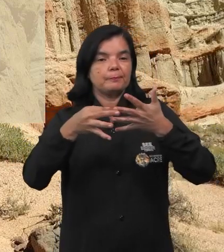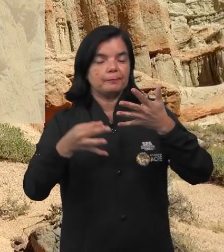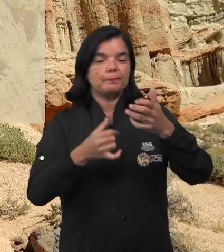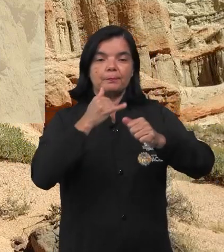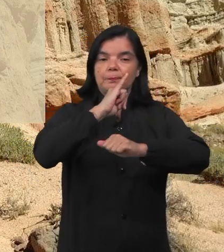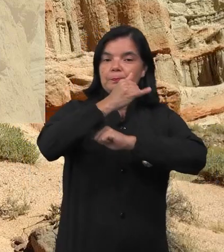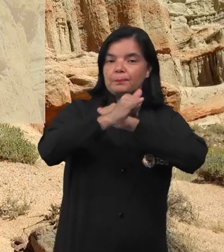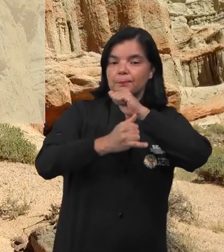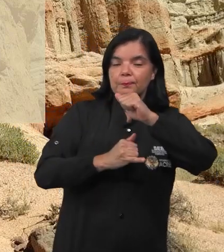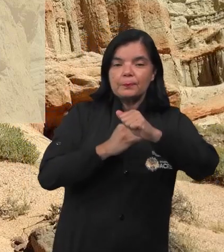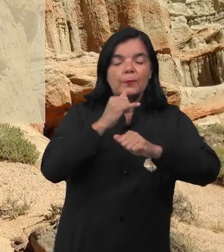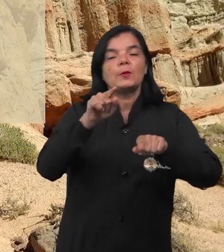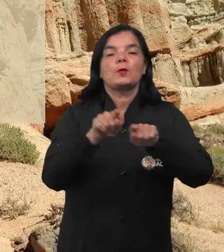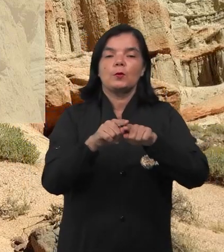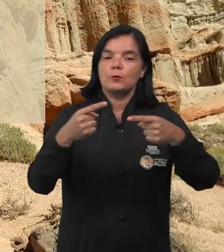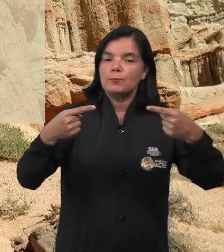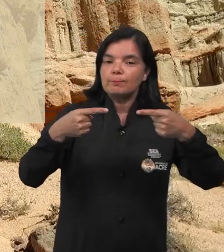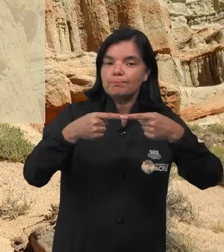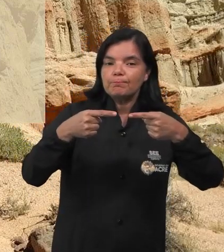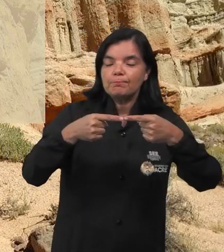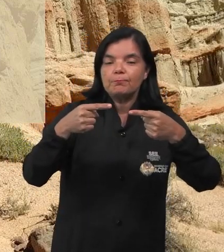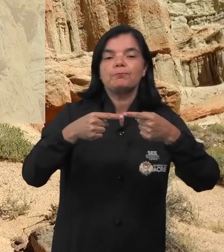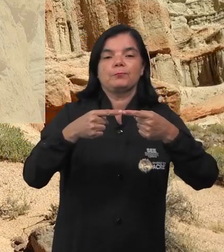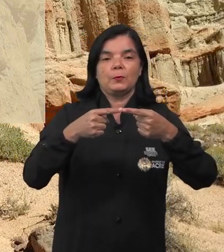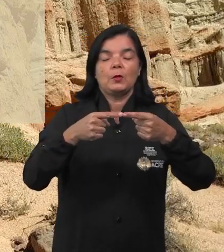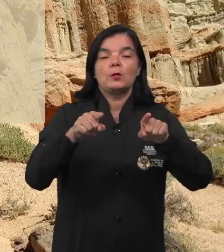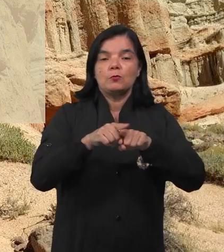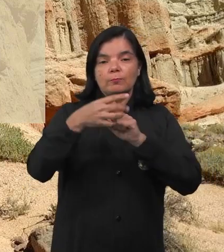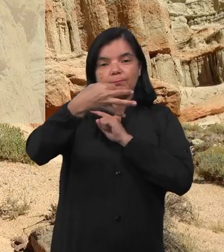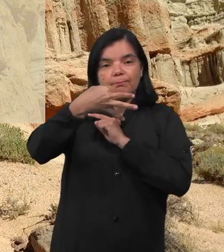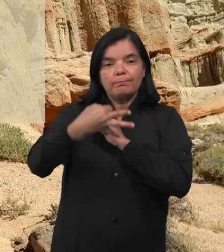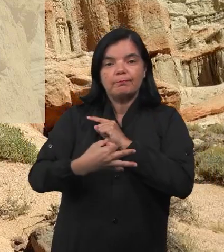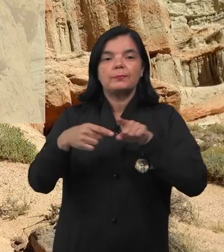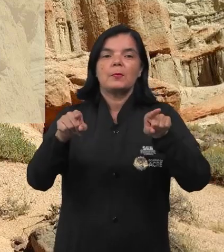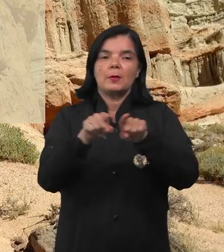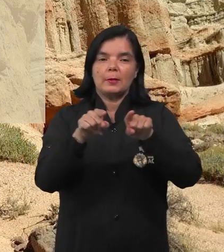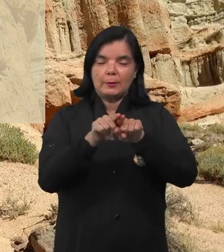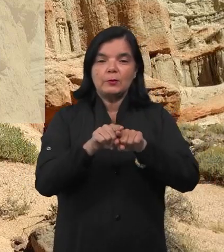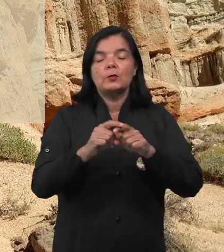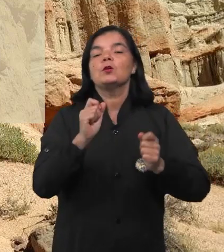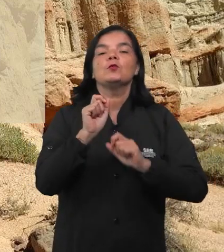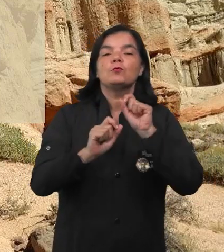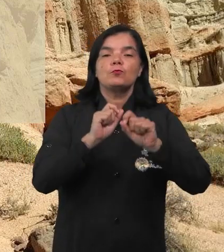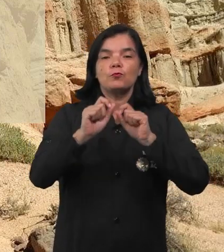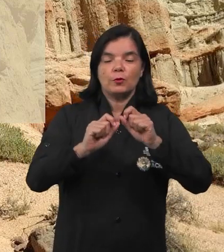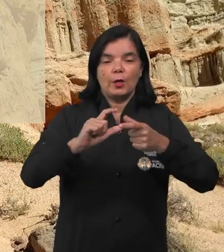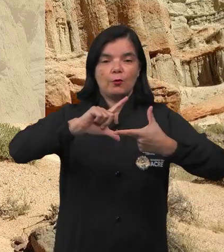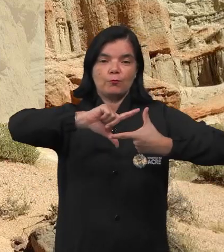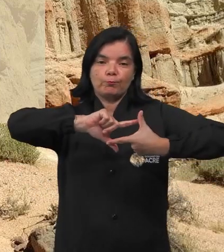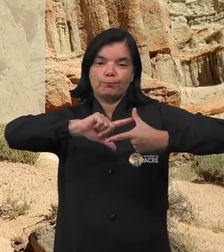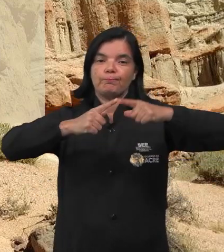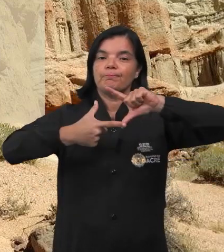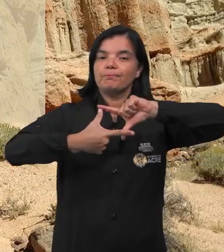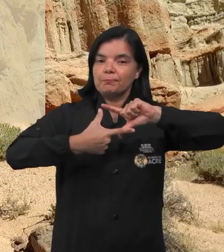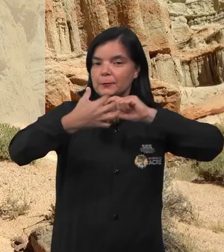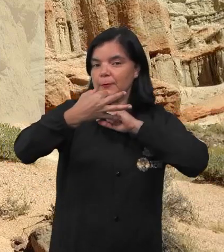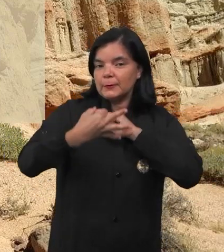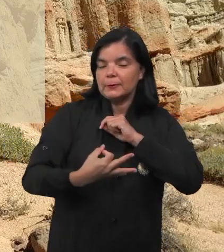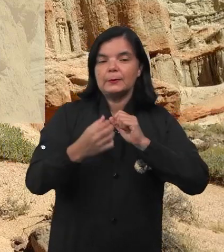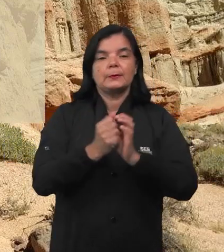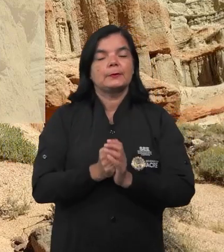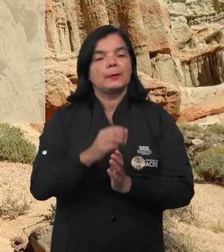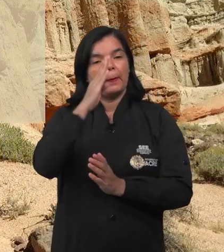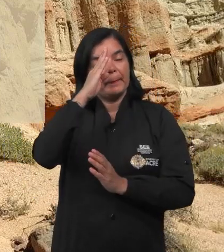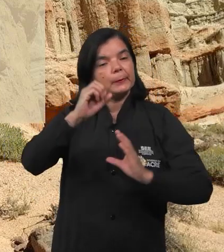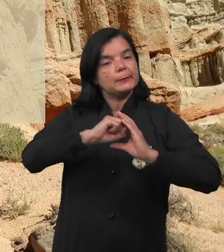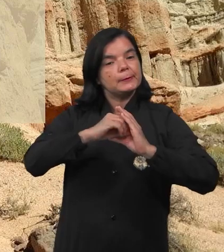se arranjam e formam combinações com proporções determinadas e formas geométricas bem definidas. As principais